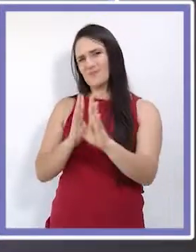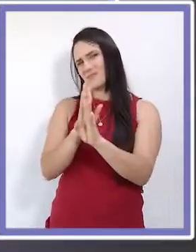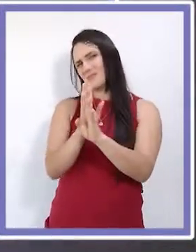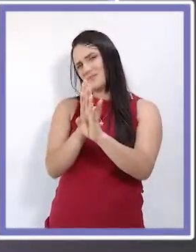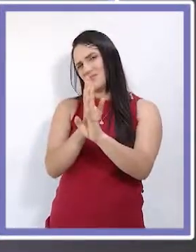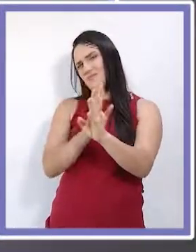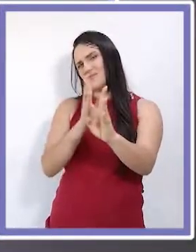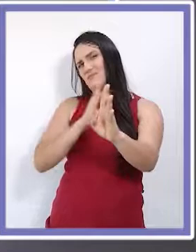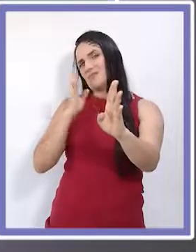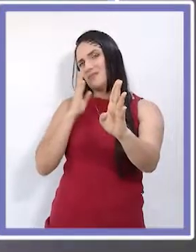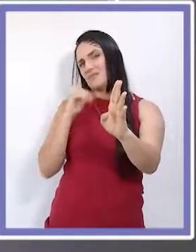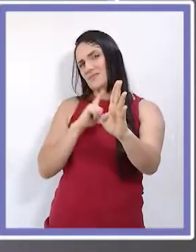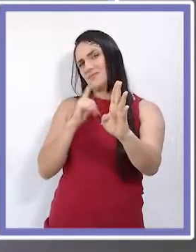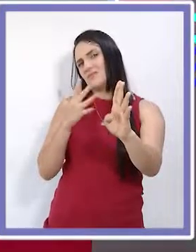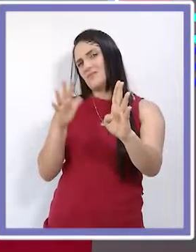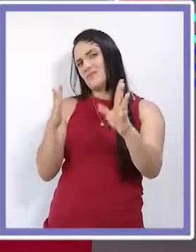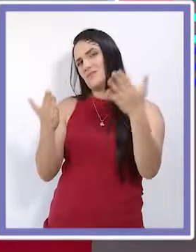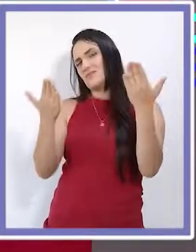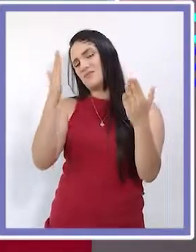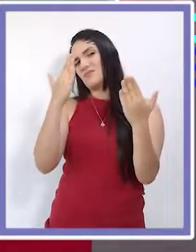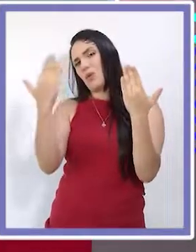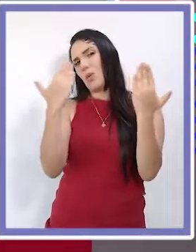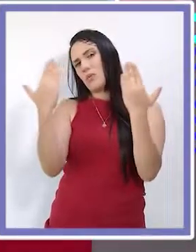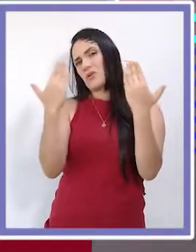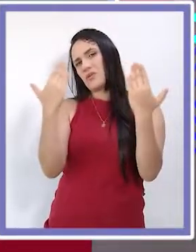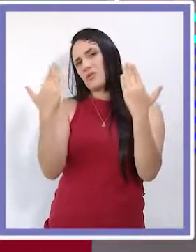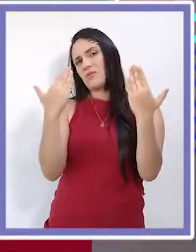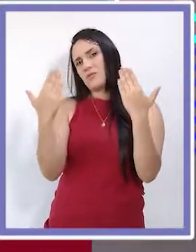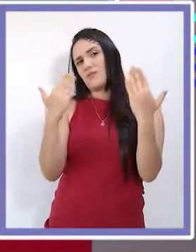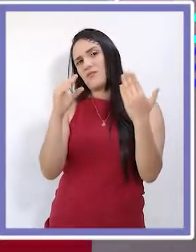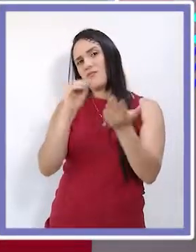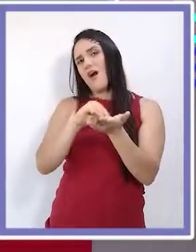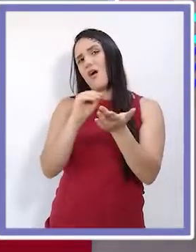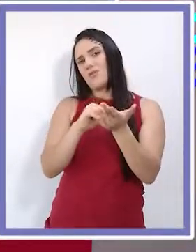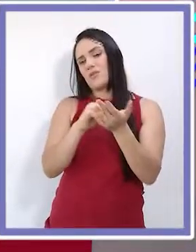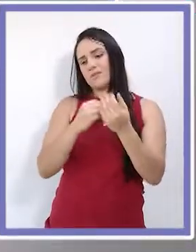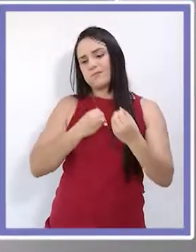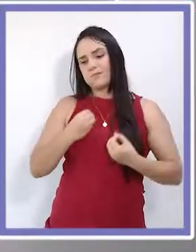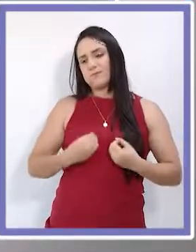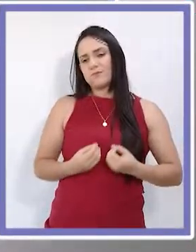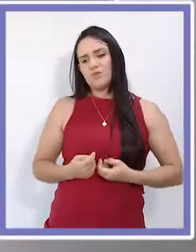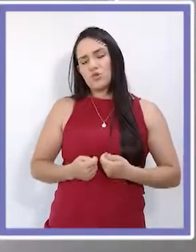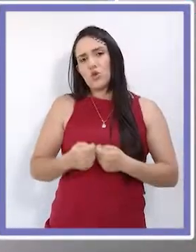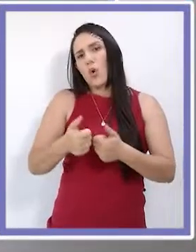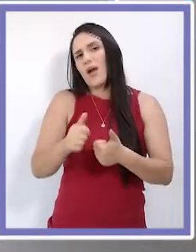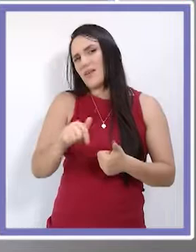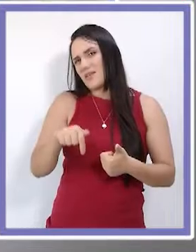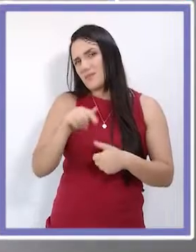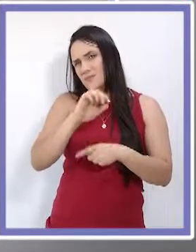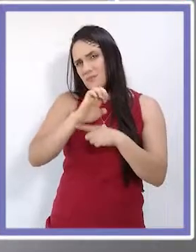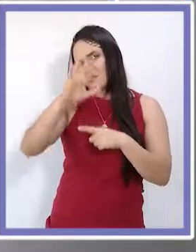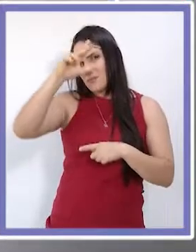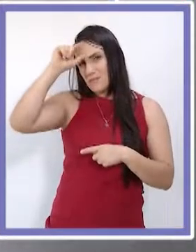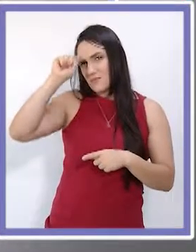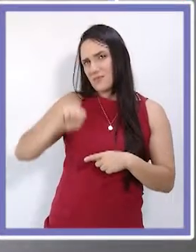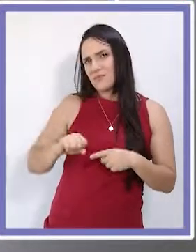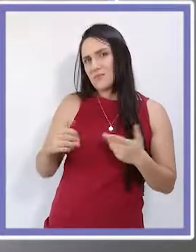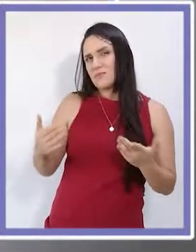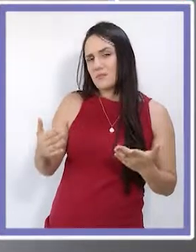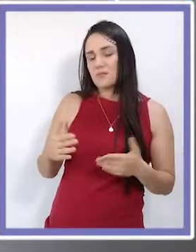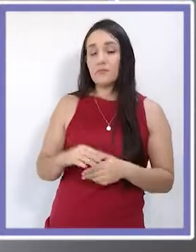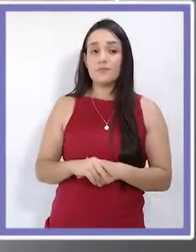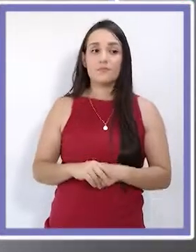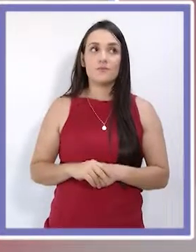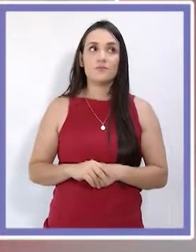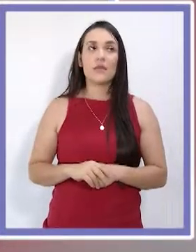Tamanho de fila, Claire, dá para ter alguma ideia de como está isso aqui em Mato Grosso do Sul? Então, nós estamos